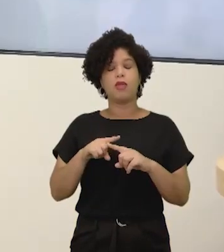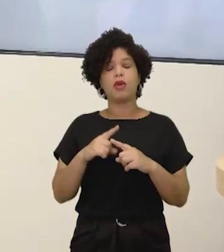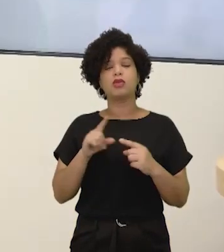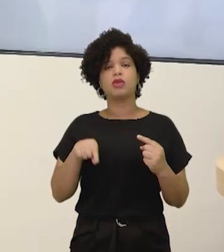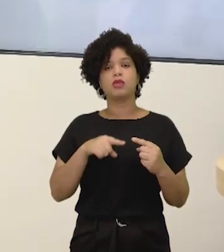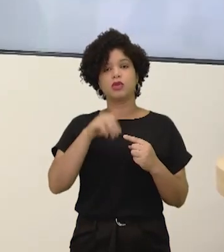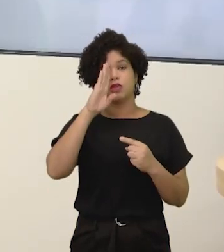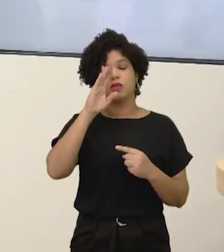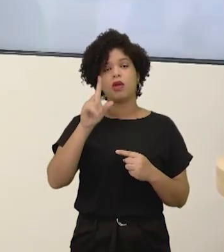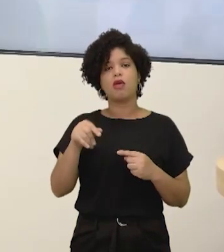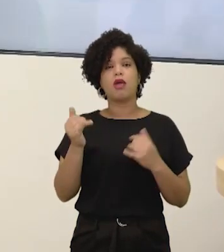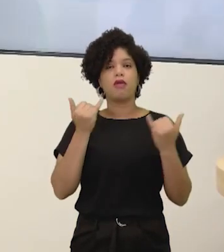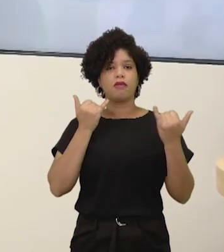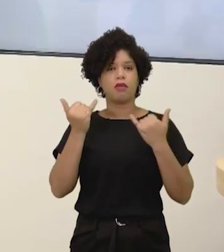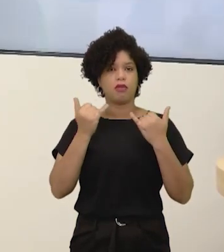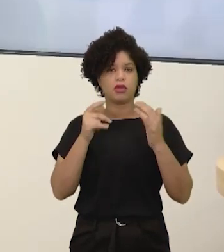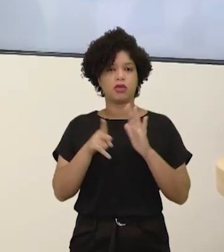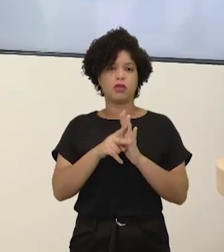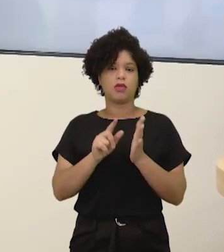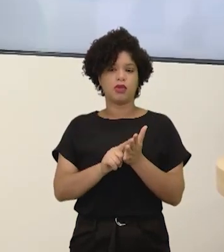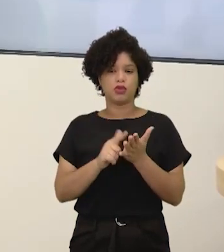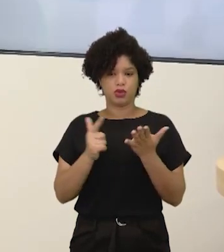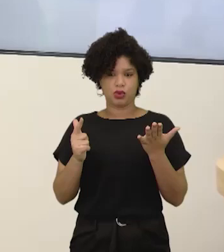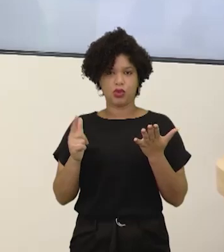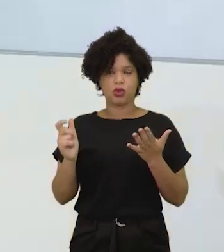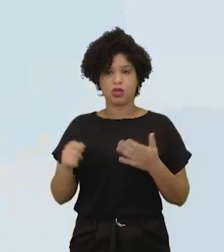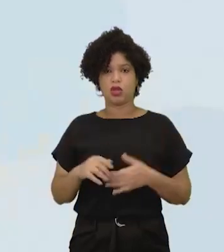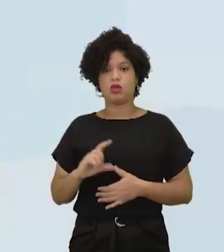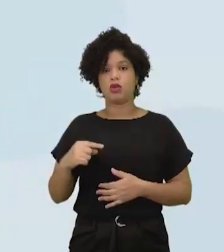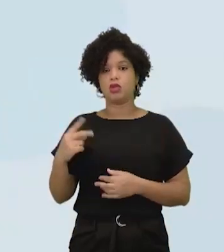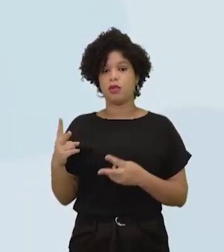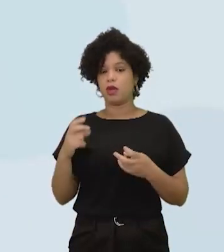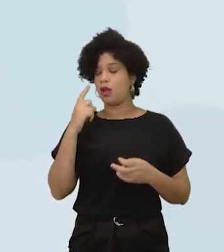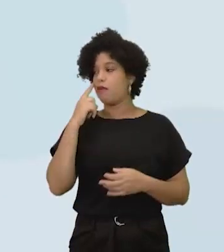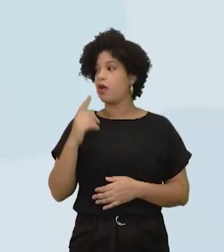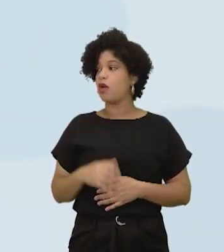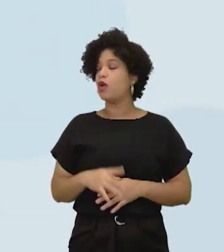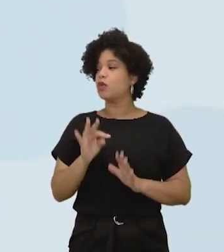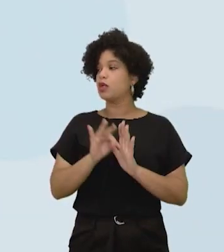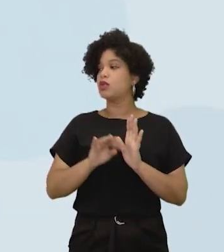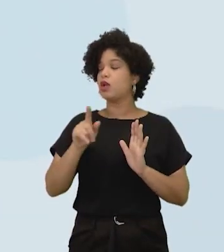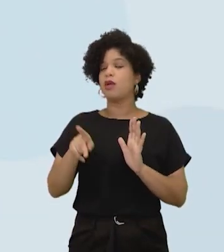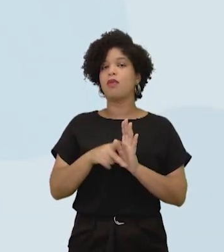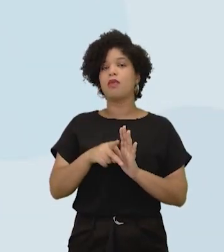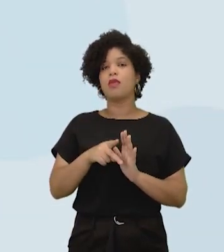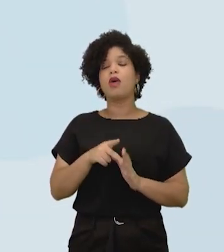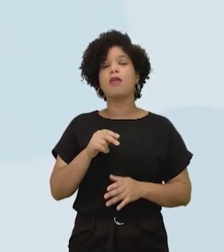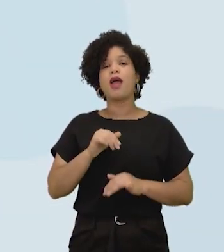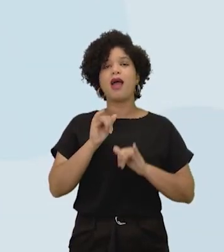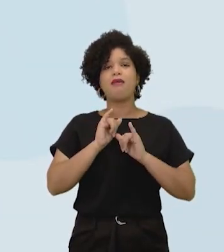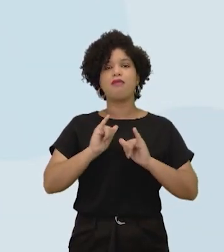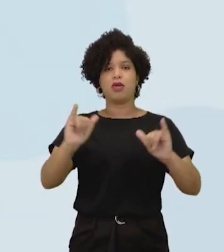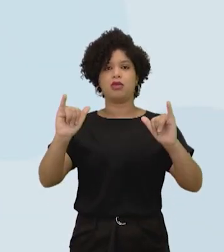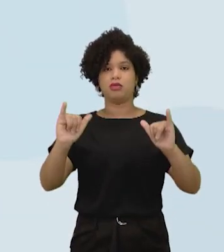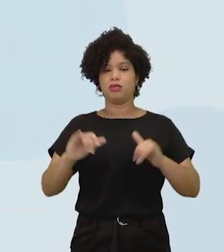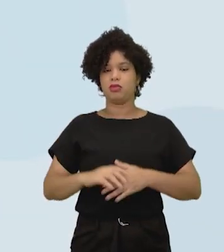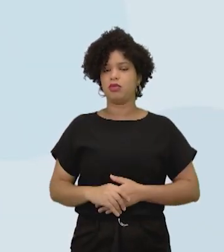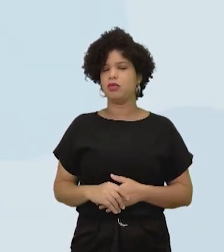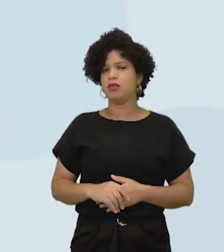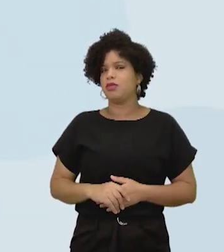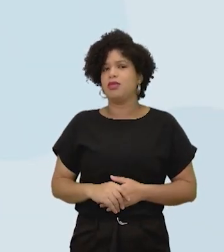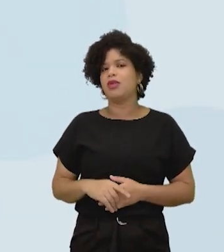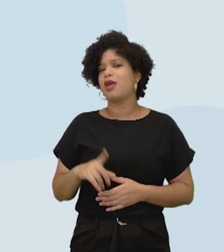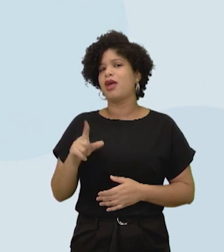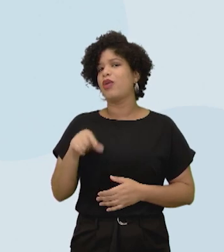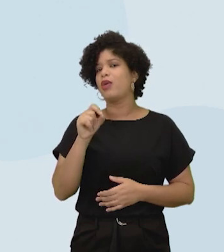informações jornalísticas, Sim. né? Então a gente pode ver que ó, o texto é do gênero notícia, né? Um texto jornalístico. O que é a notícia? A notícia é